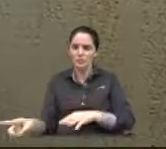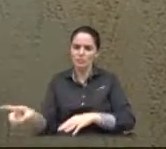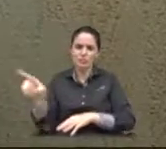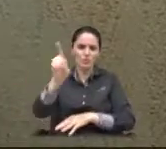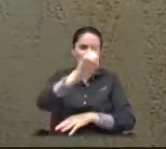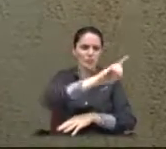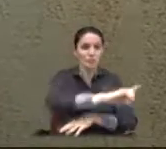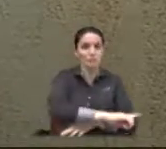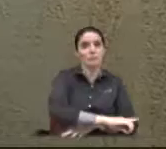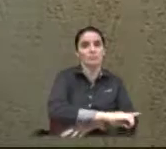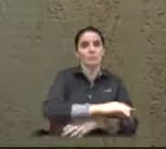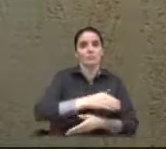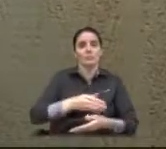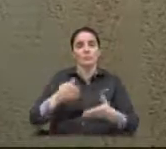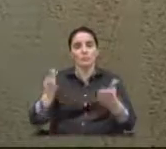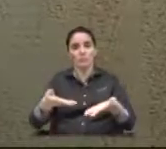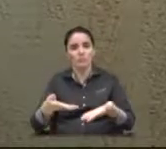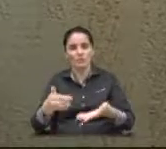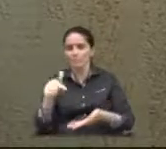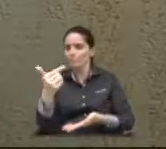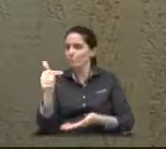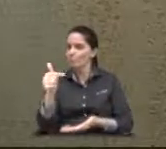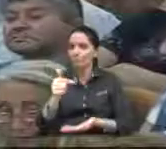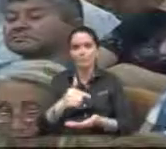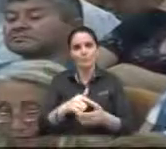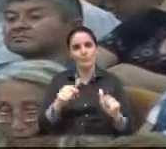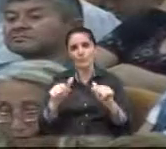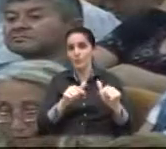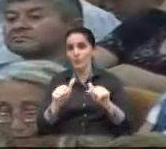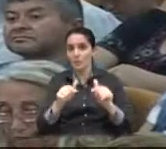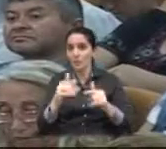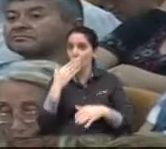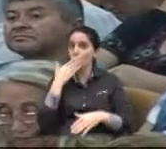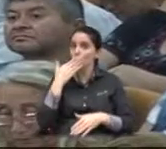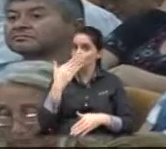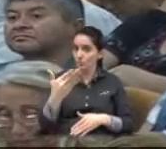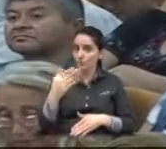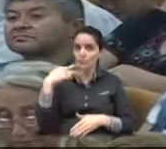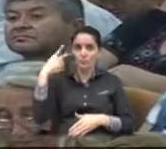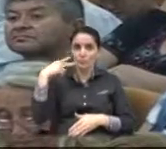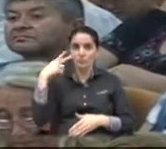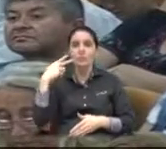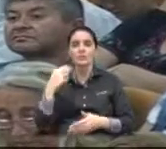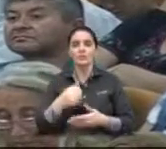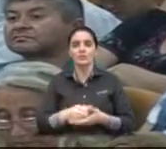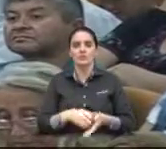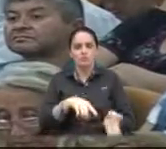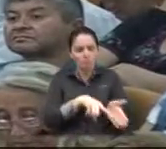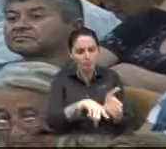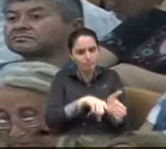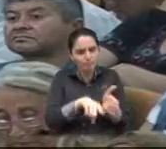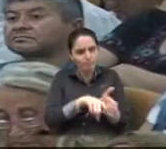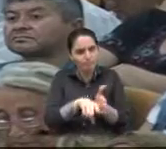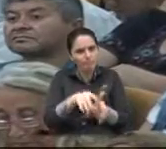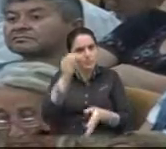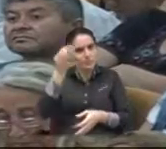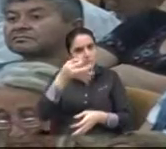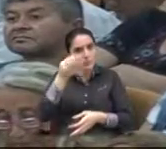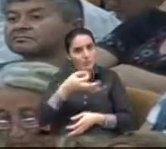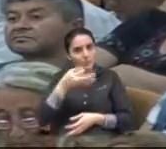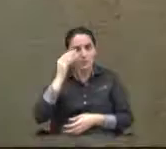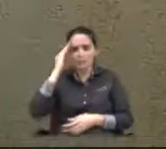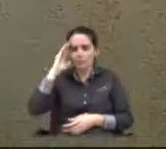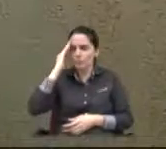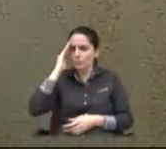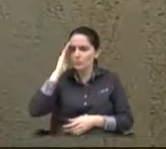ano e agora continuam desempregados. Por isso, nós pedimos um estudo de todos, a compreensão de